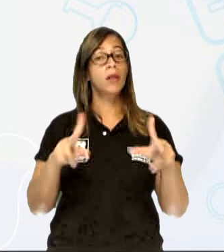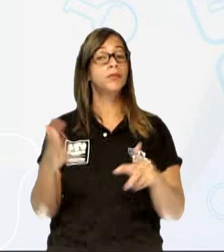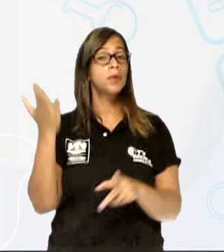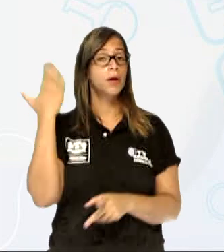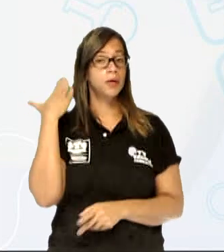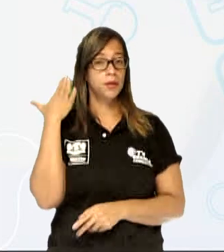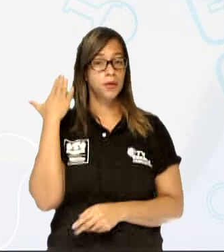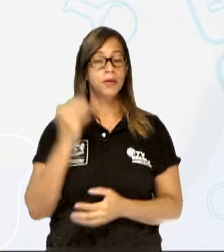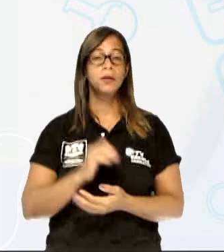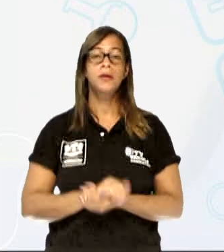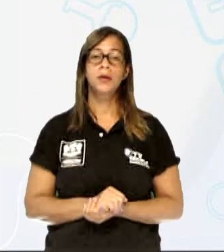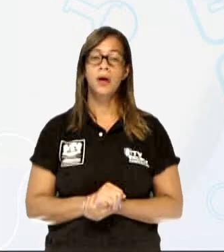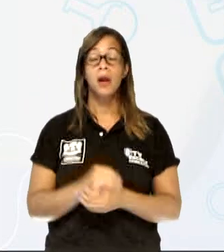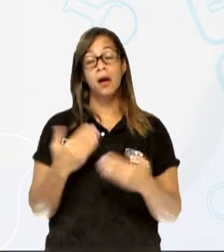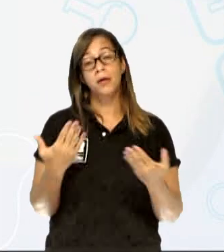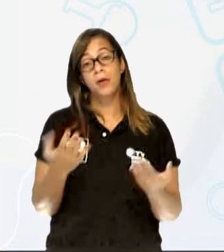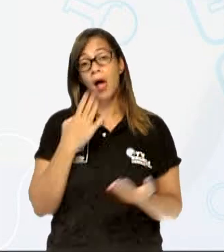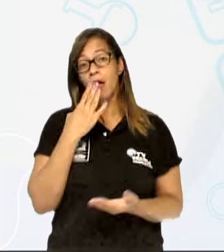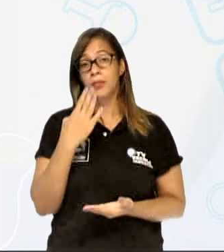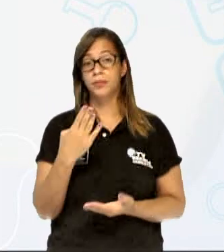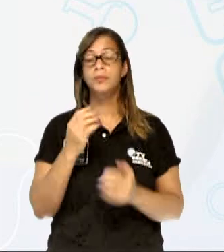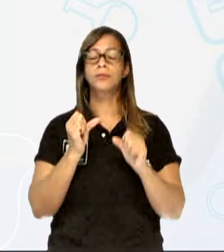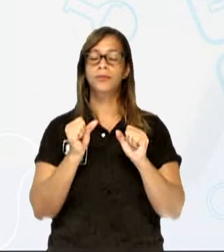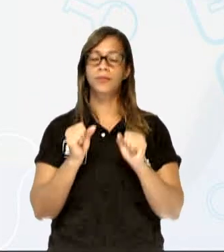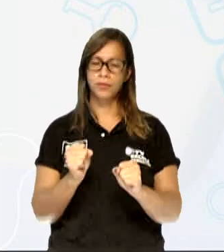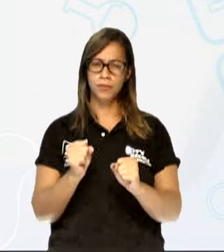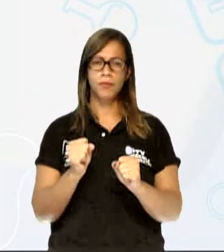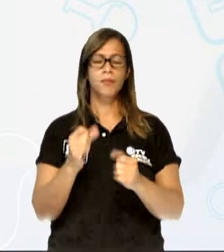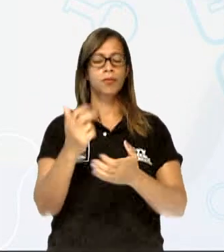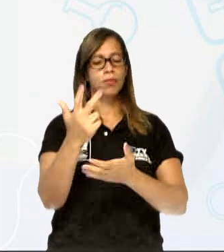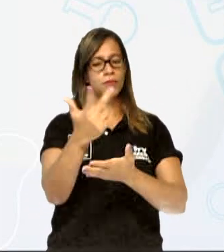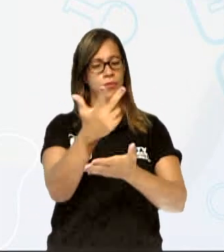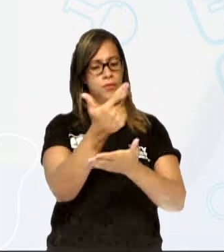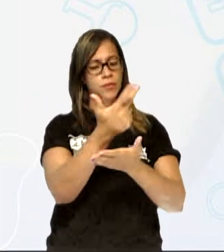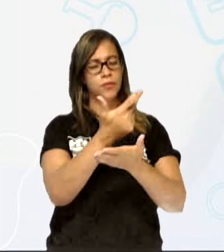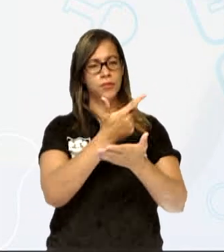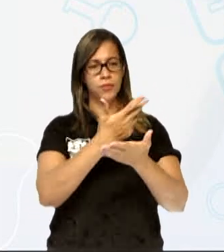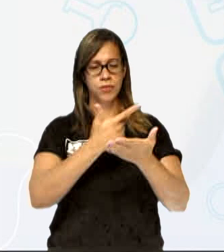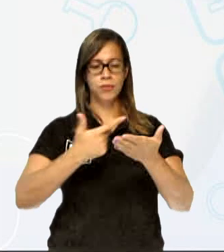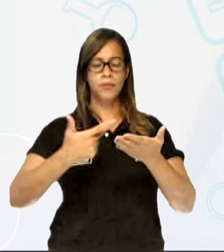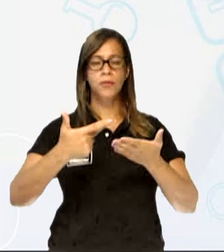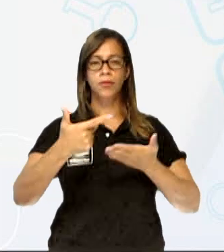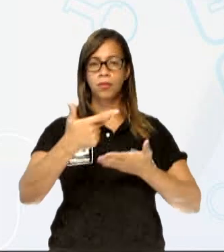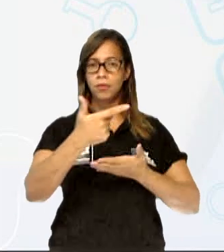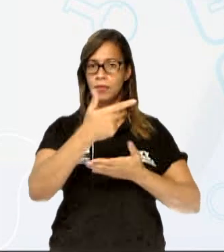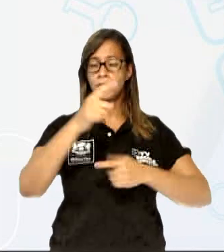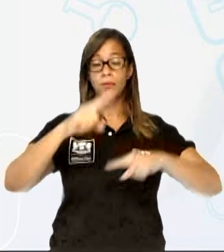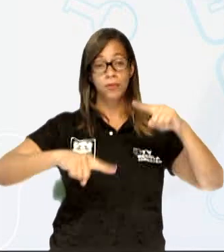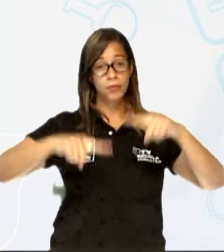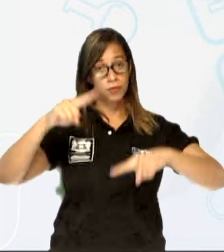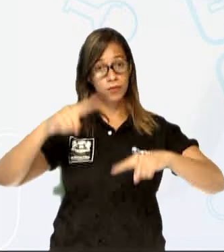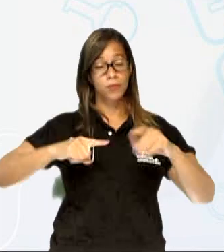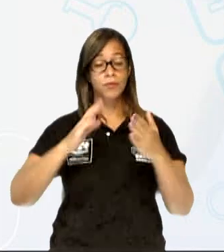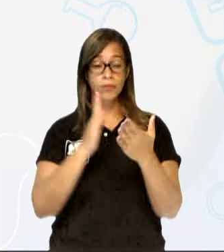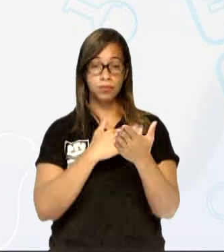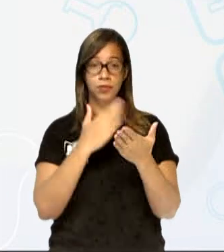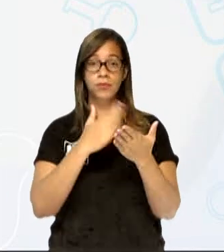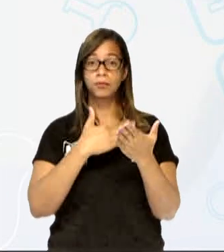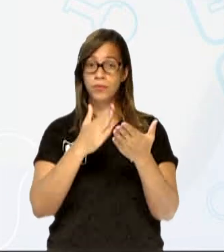no passado. Se você preferir, você pode desenhar esses objetos no seu